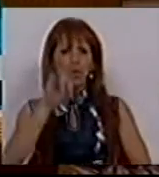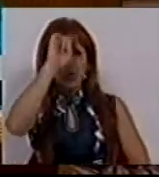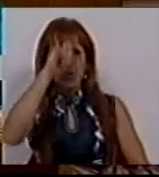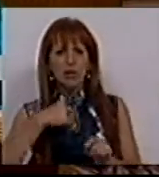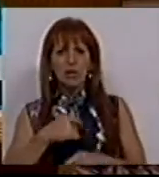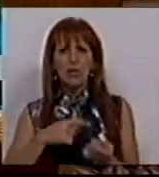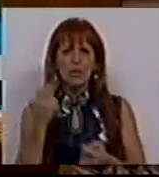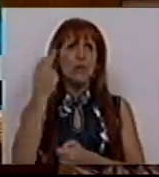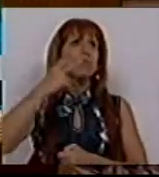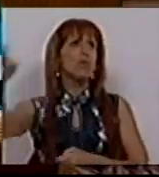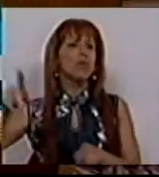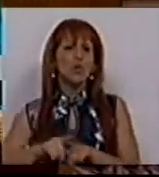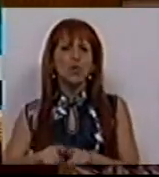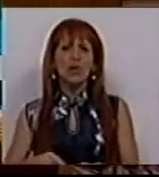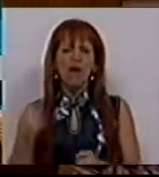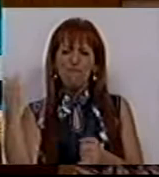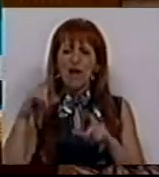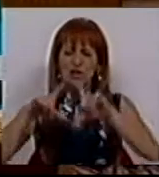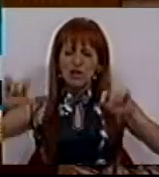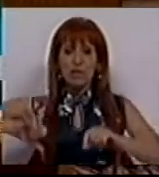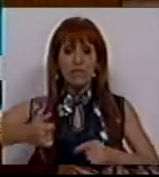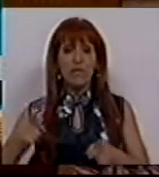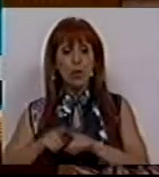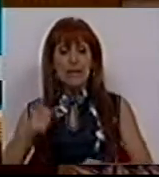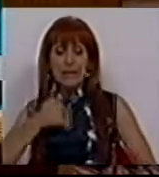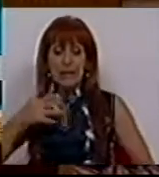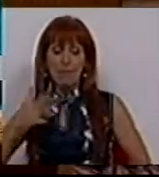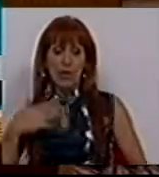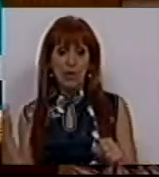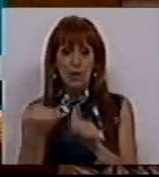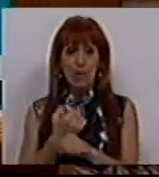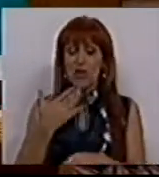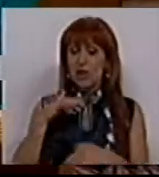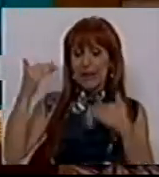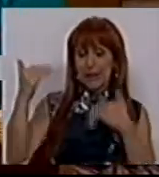que se eternizam. Está nos falsos recibos verdes, nas empresas de trabalho